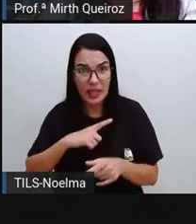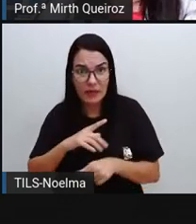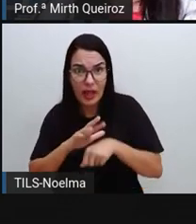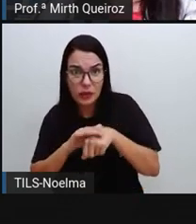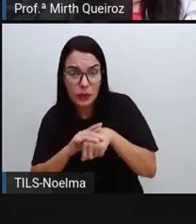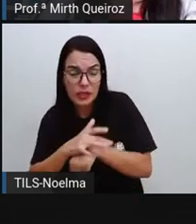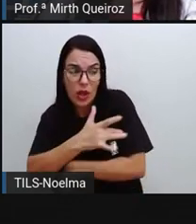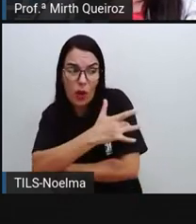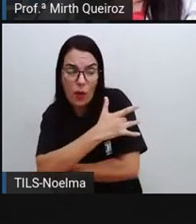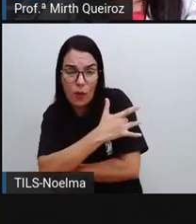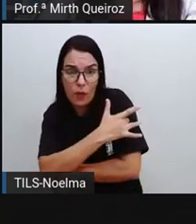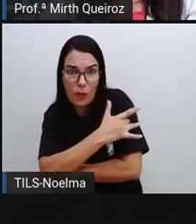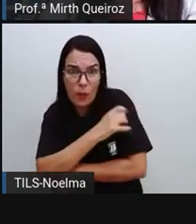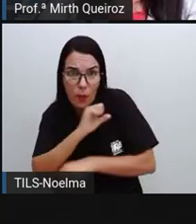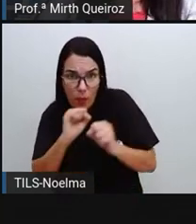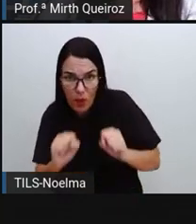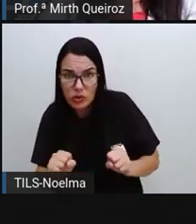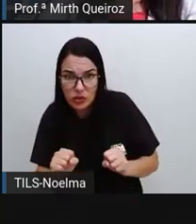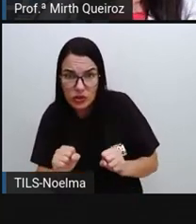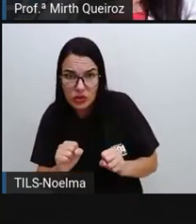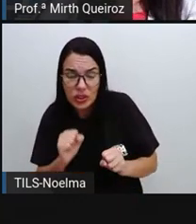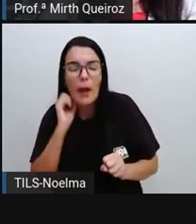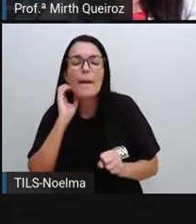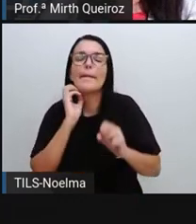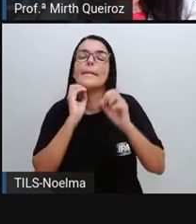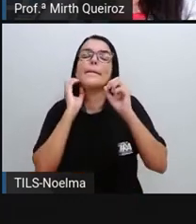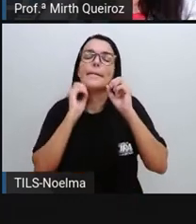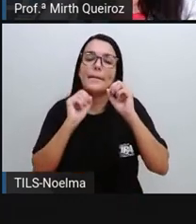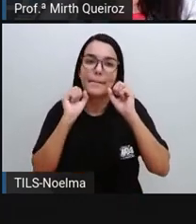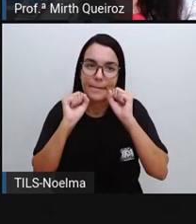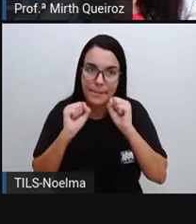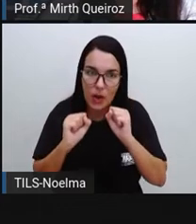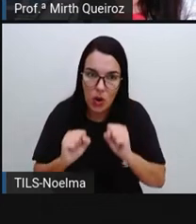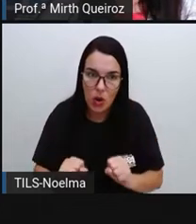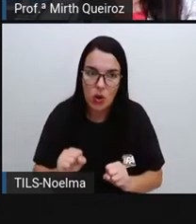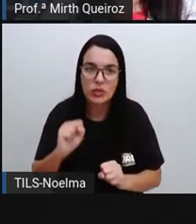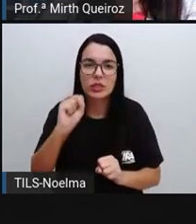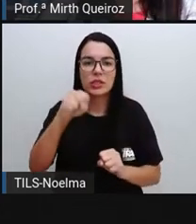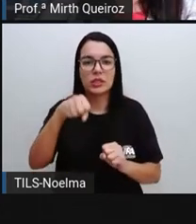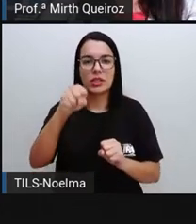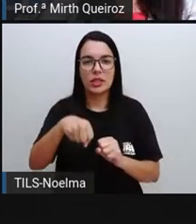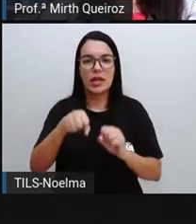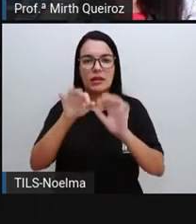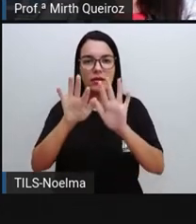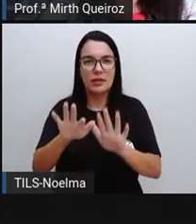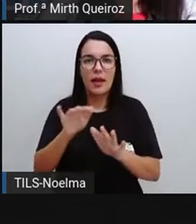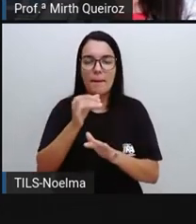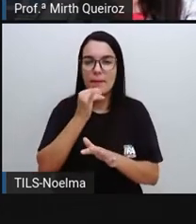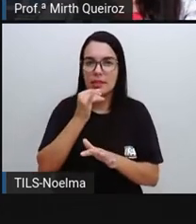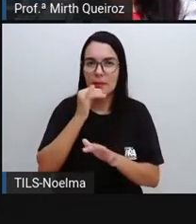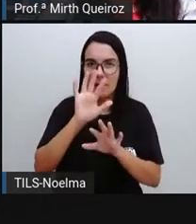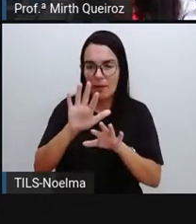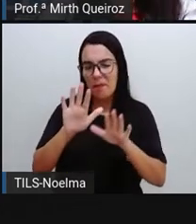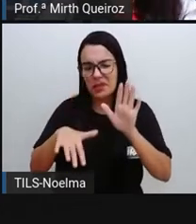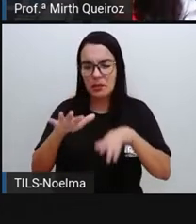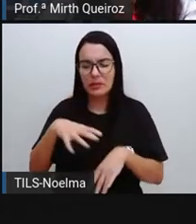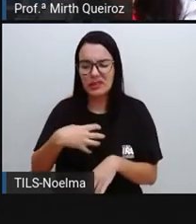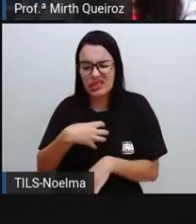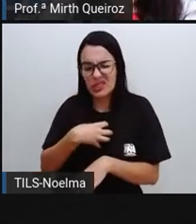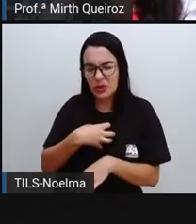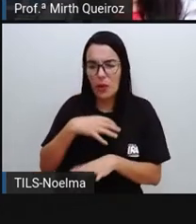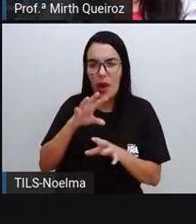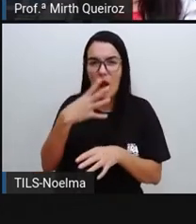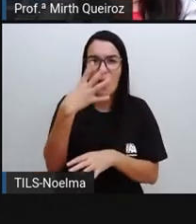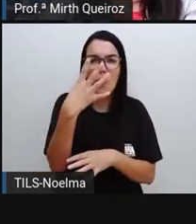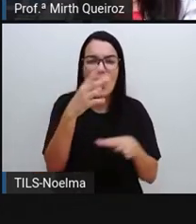sim. Porém, desde que você tenha começado a sentir os sintomas, há pelo menos 4 semanas. Então, quem teve Covid,